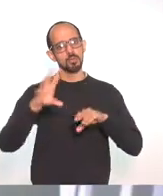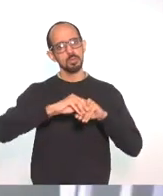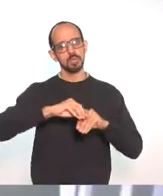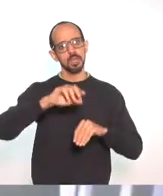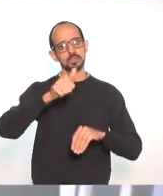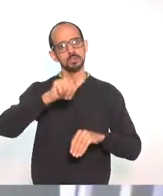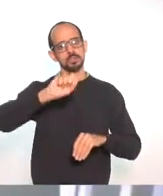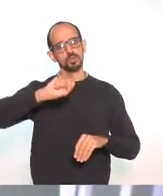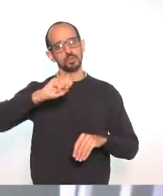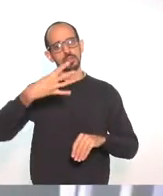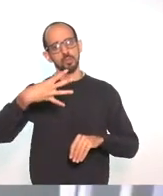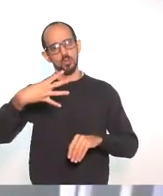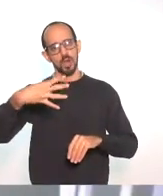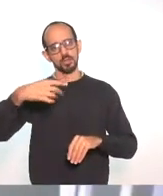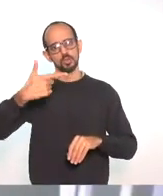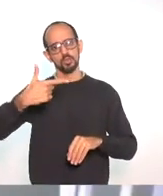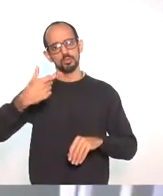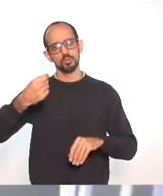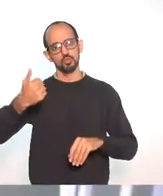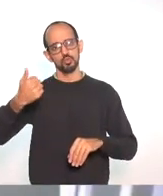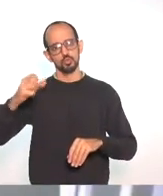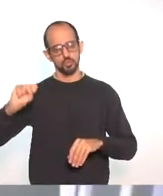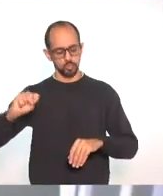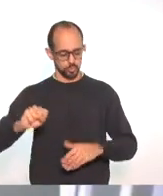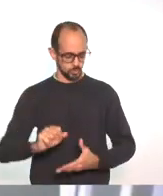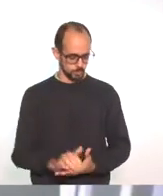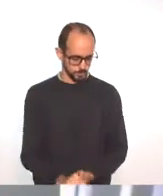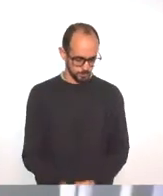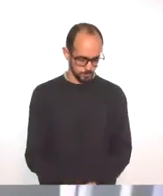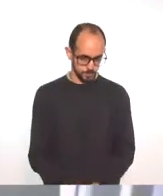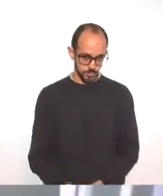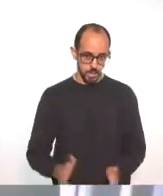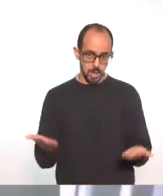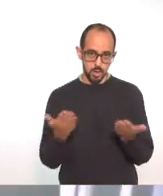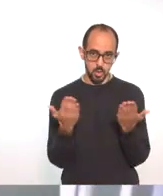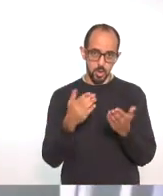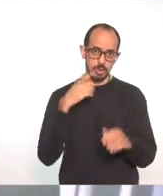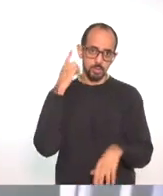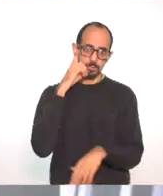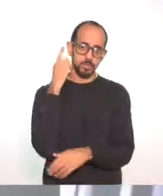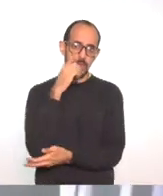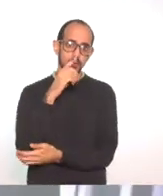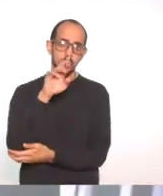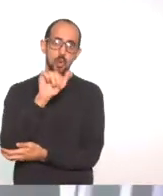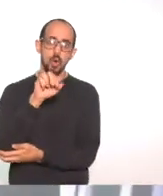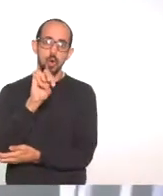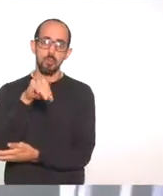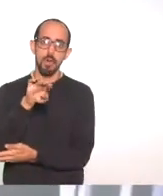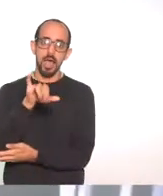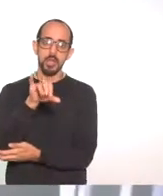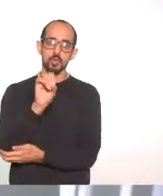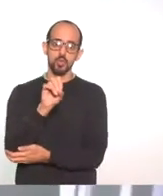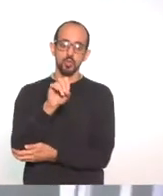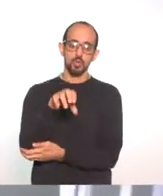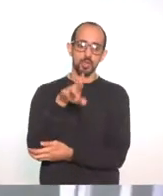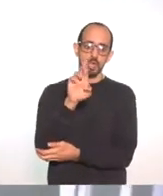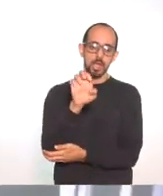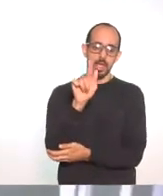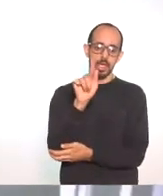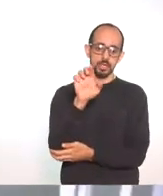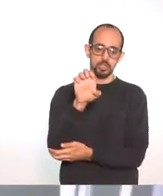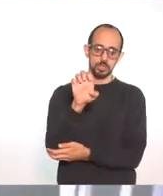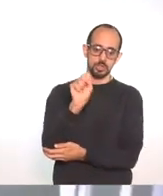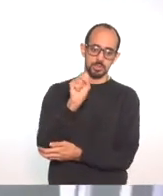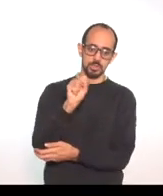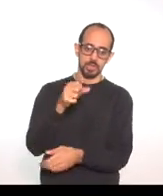174/2018 passo a palavra agora o vereador Romário Régis do Município de São Gonçalo que já apresenta também